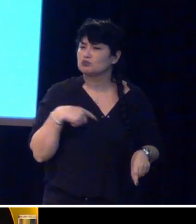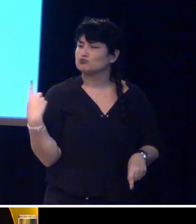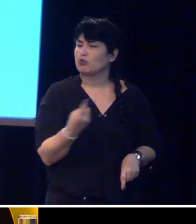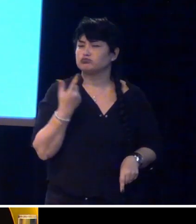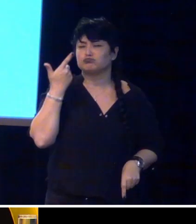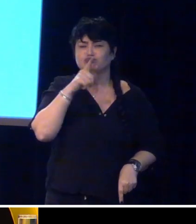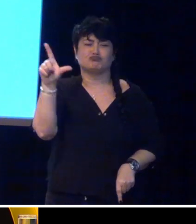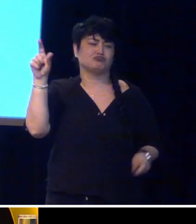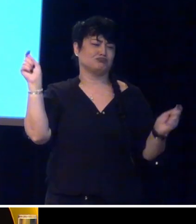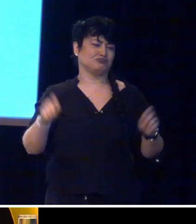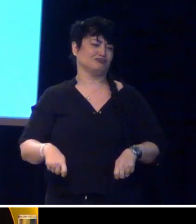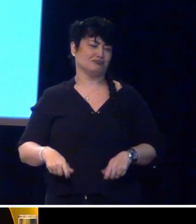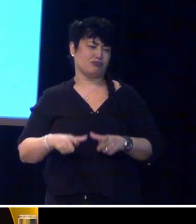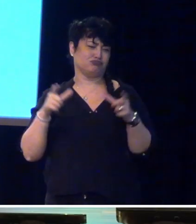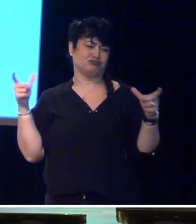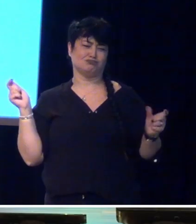saem ganhando.